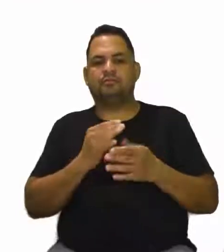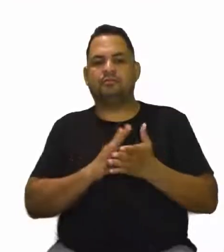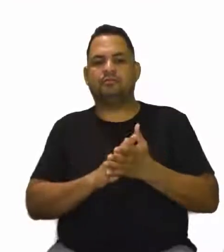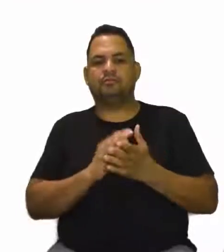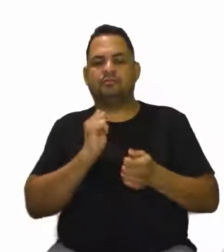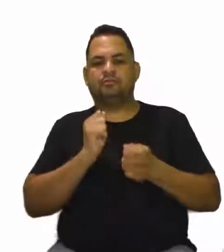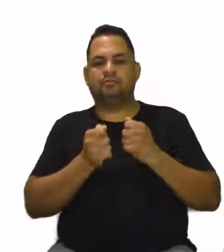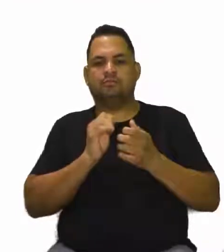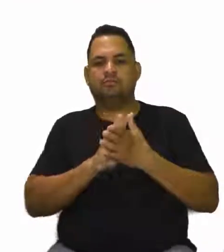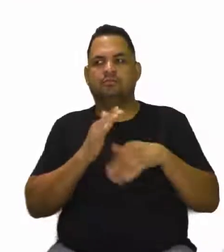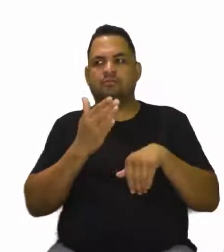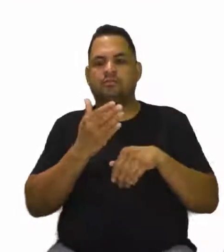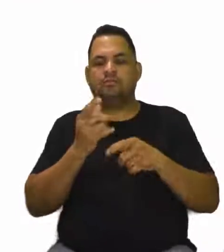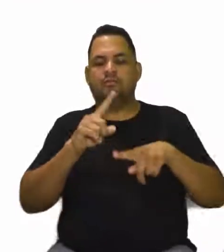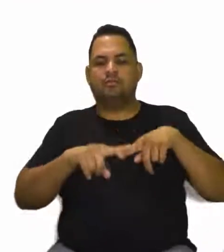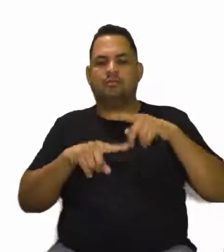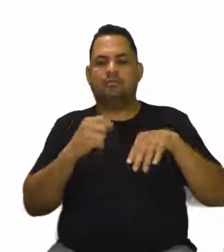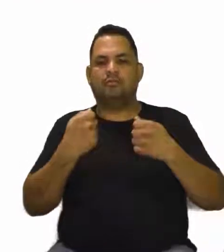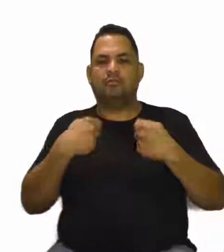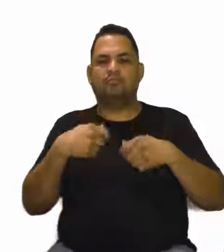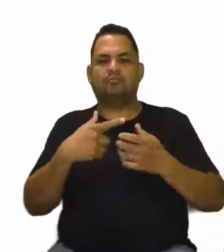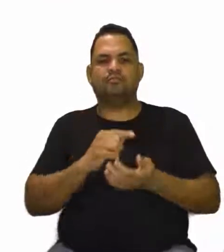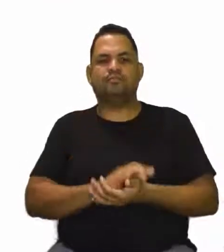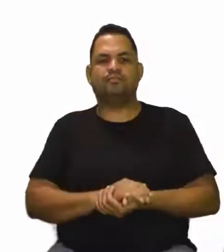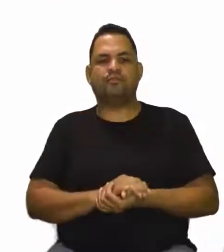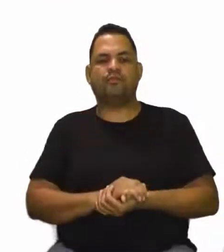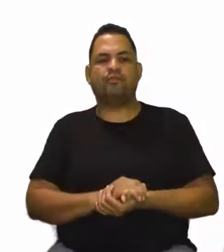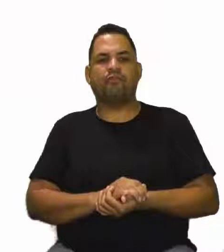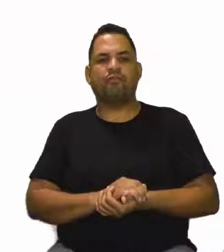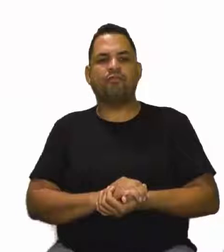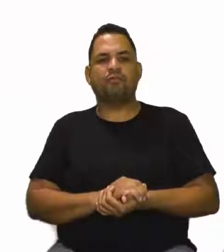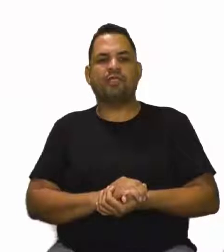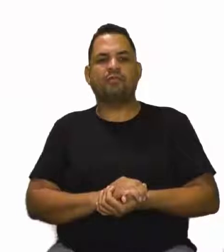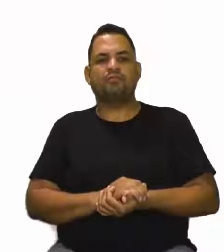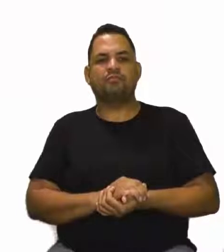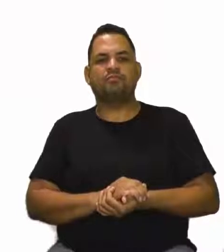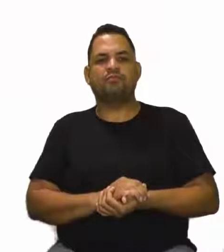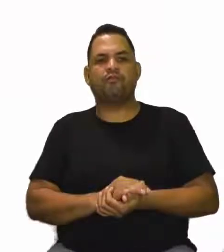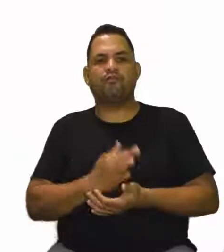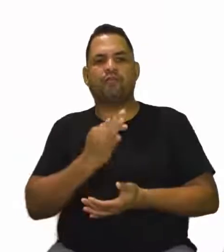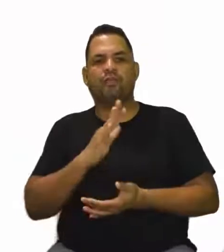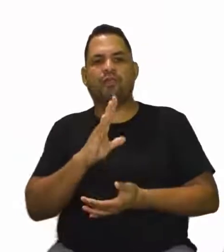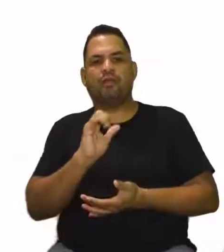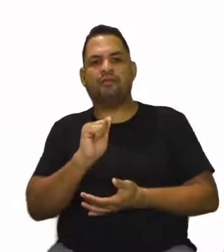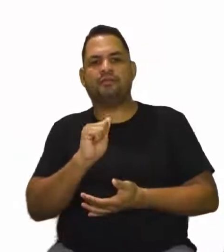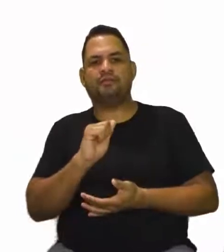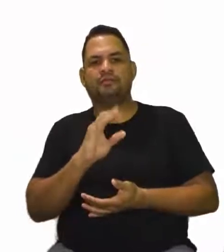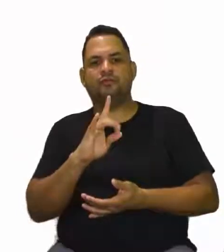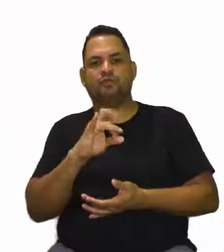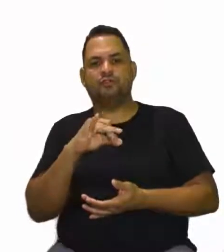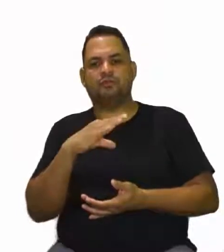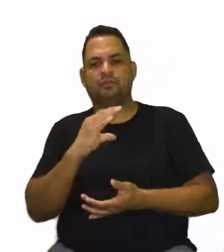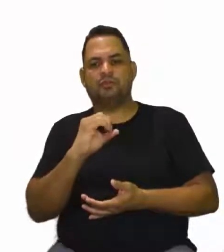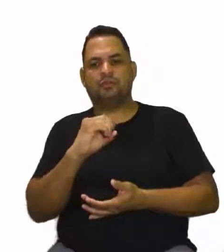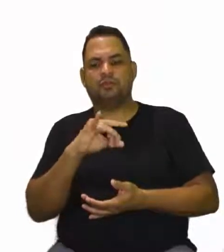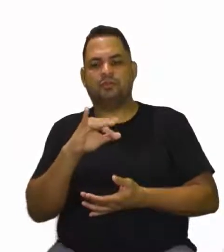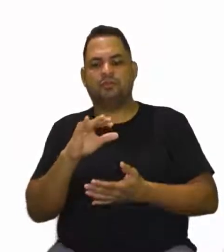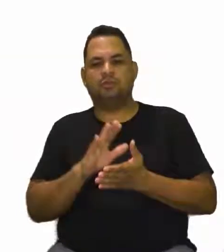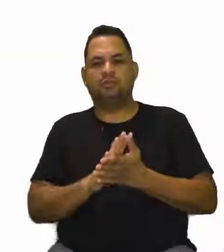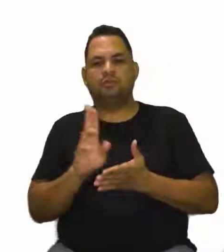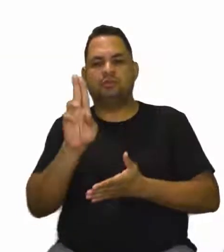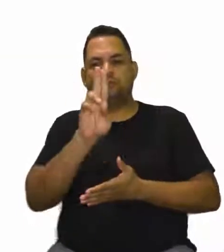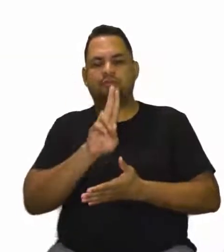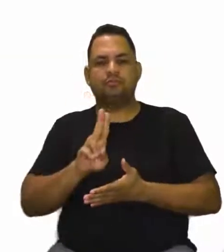um equipamento também que eu posso treinar. E eu tenho as fitas de suspensão. Essas também são